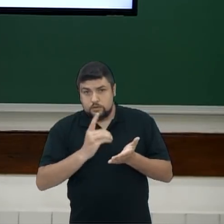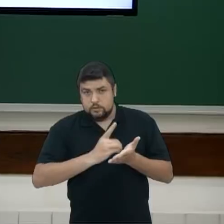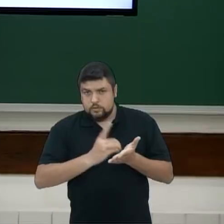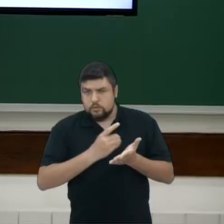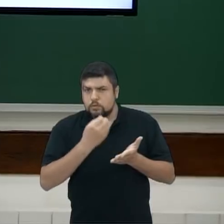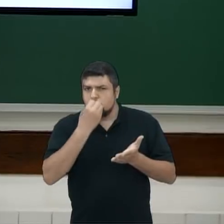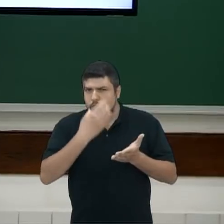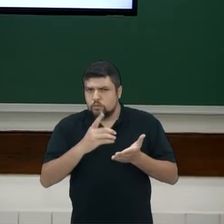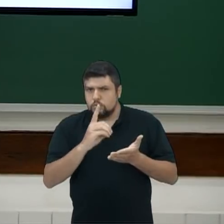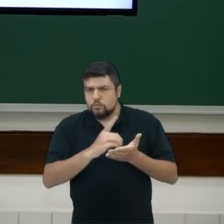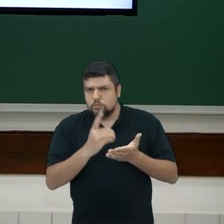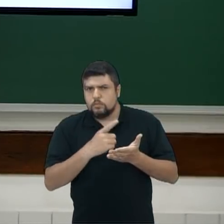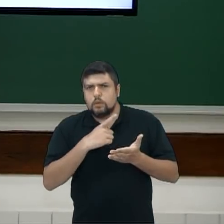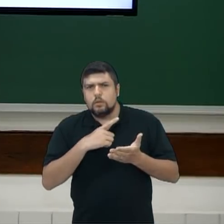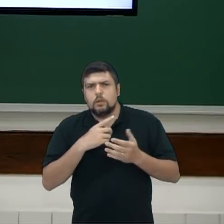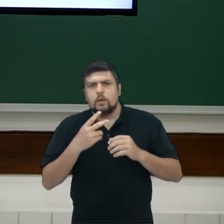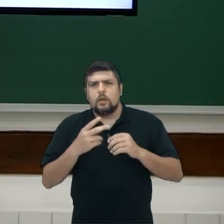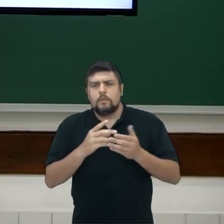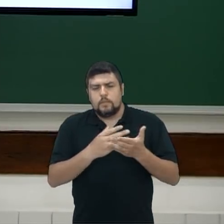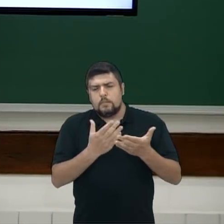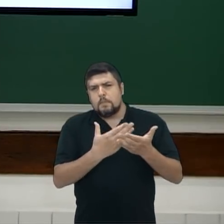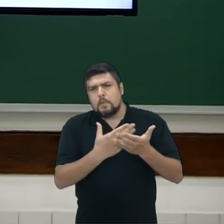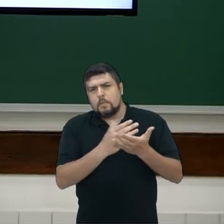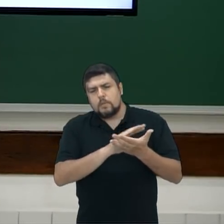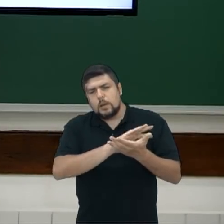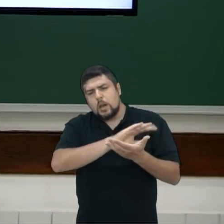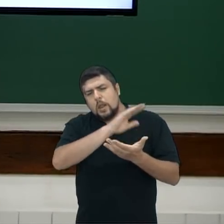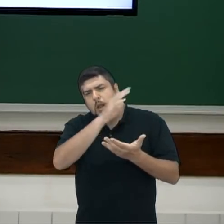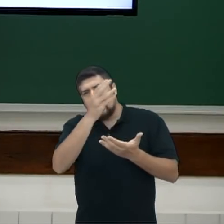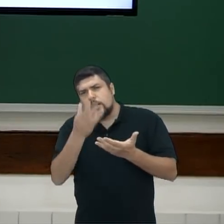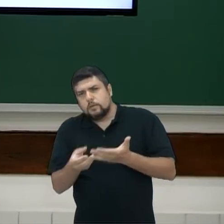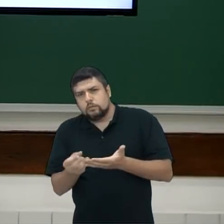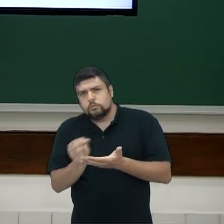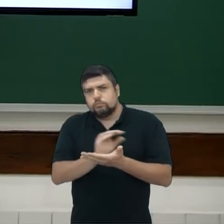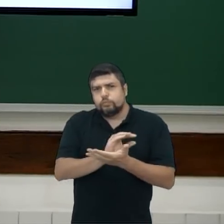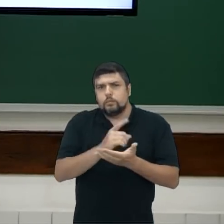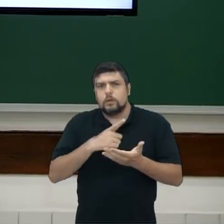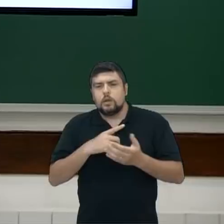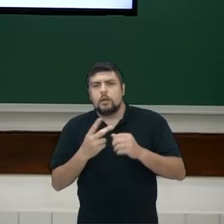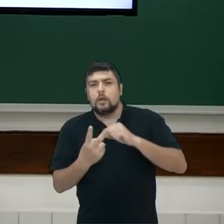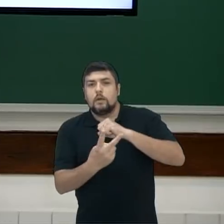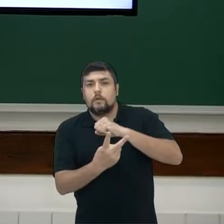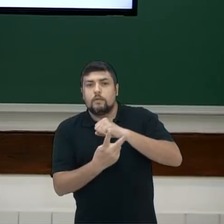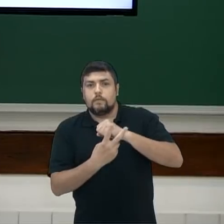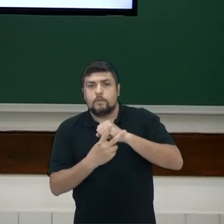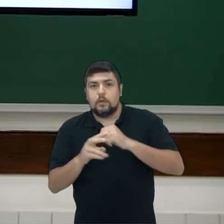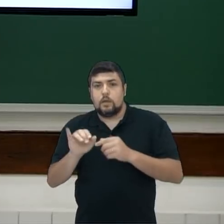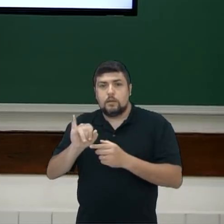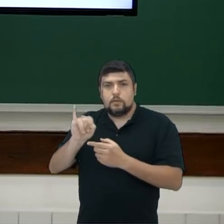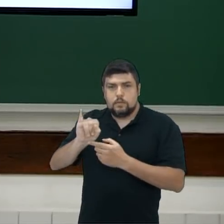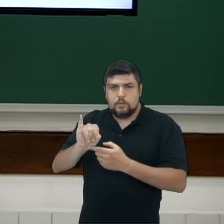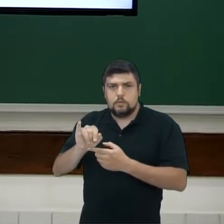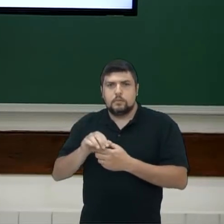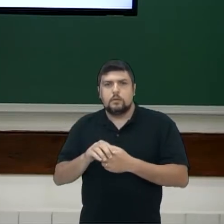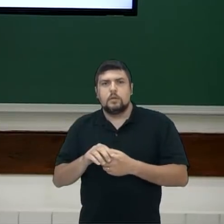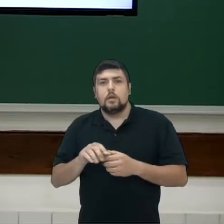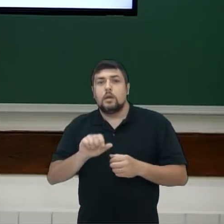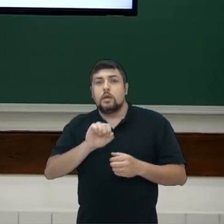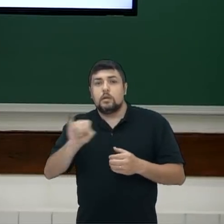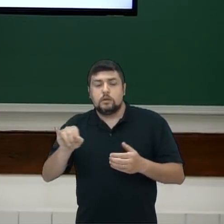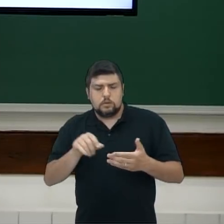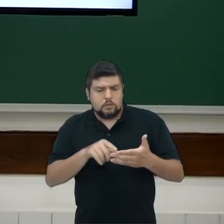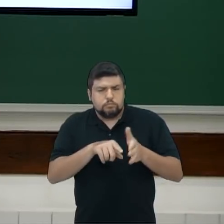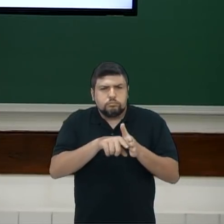bom, traz uma lista de verbos, depois você vai procurar aí no teu dicionário. Então, vai ter lá, verbos irregulares. Se esse verbo que